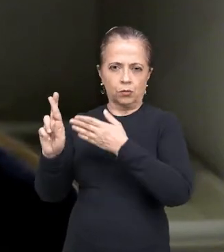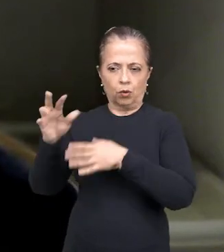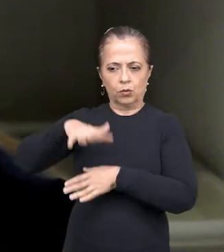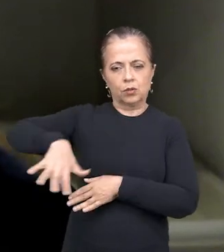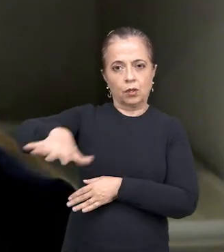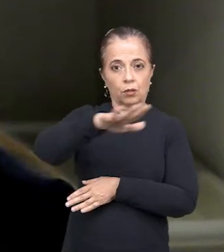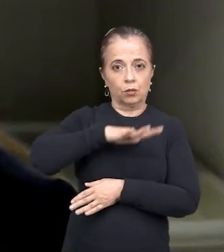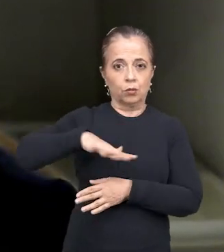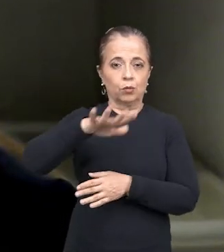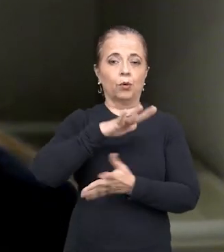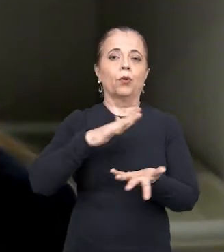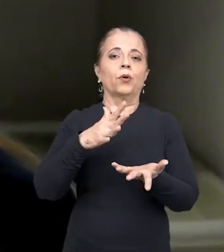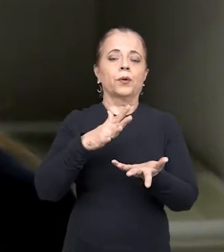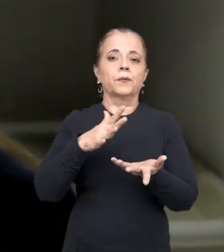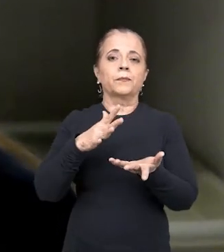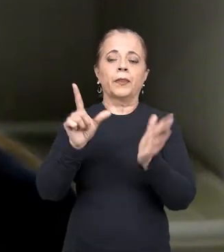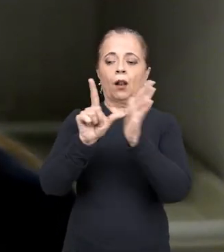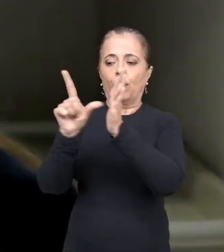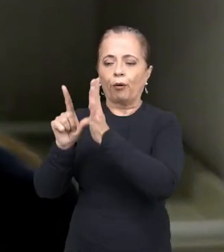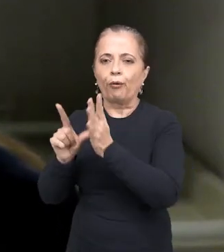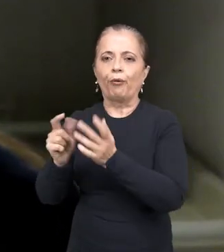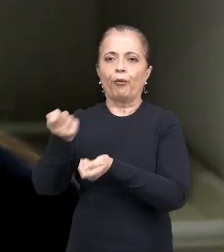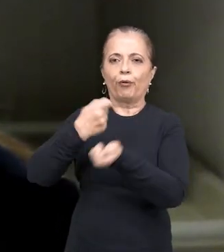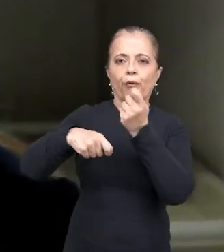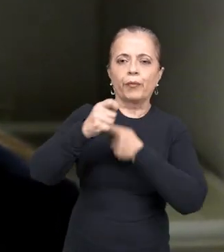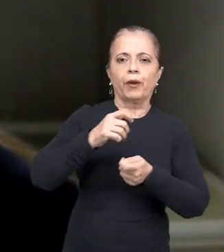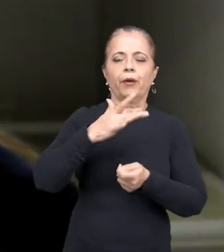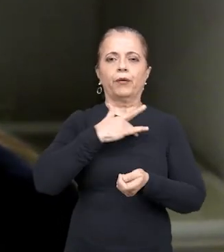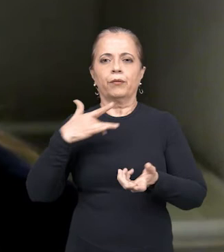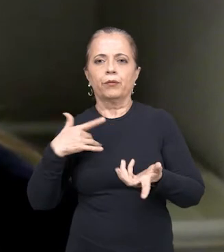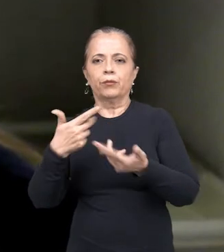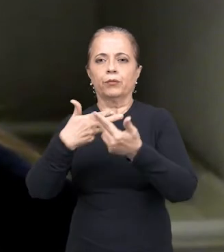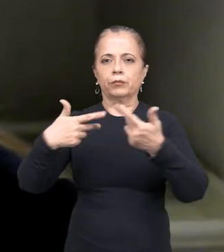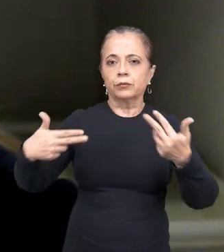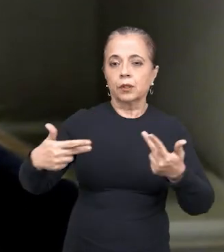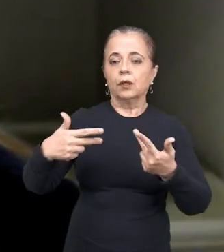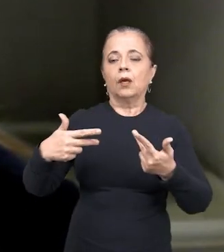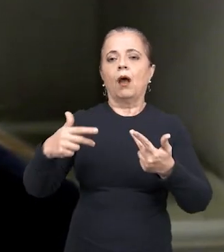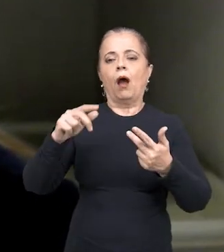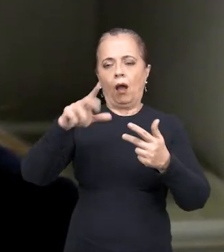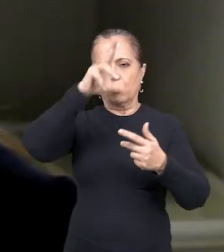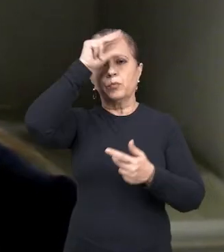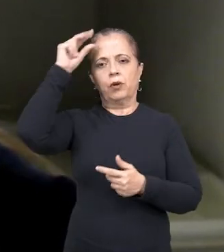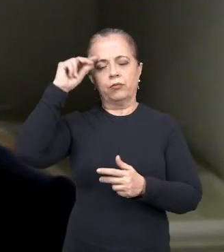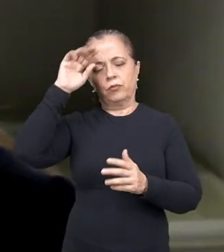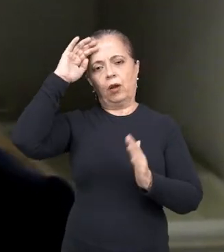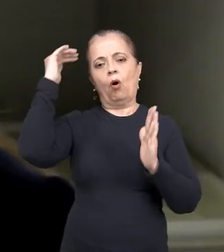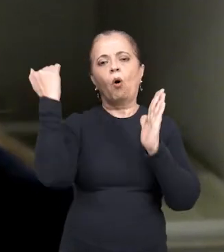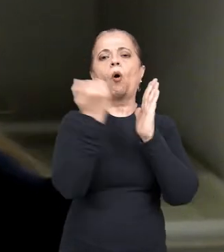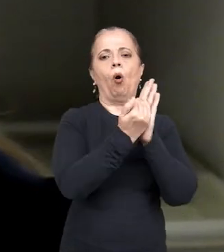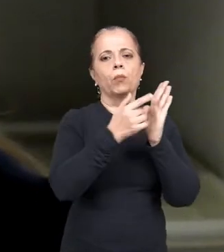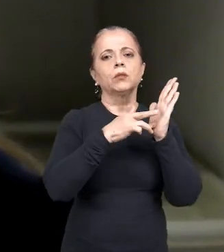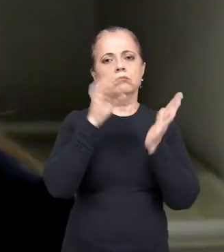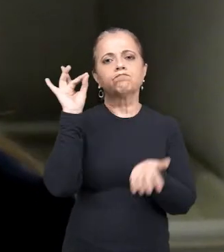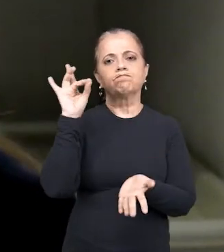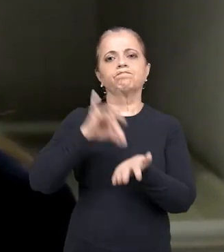principais setores do município, o prefeito acatou a recomendação, cumpriu integralmente e